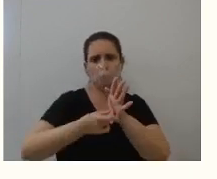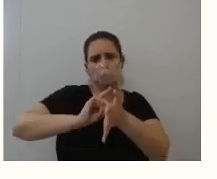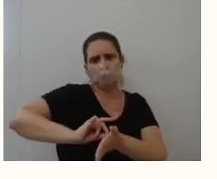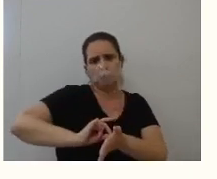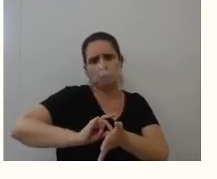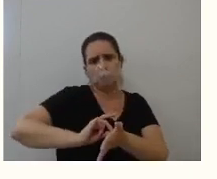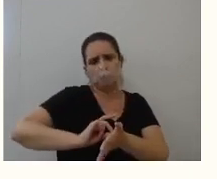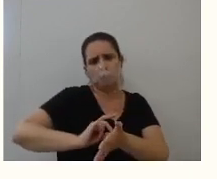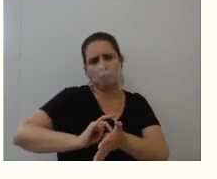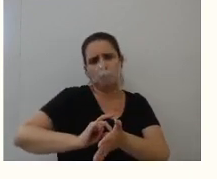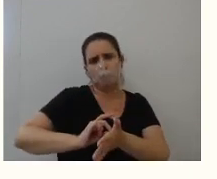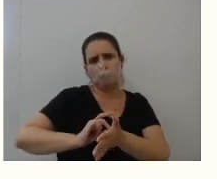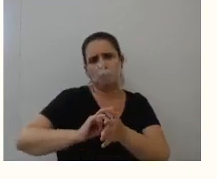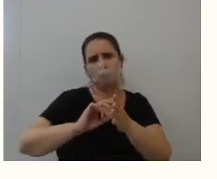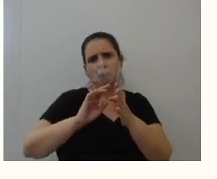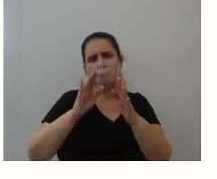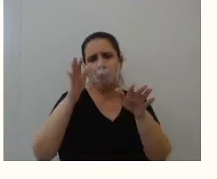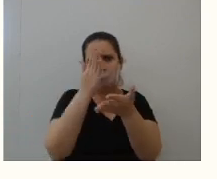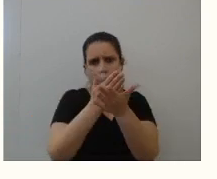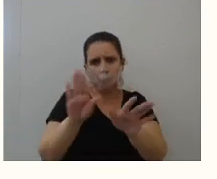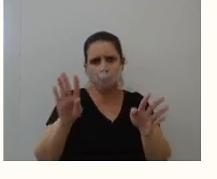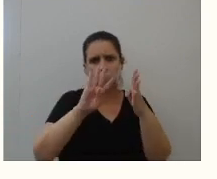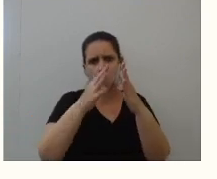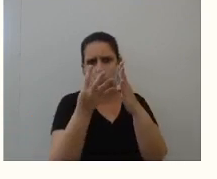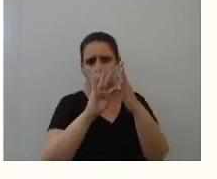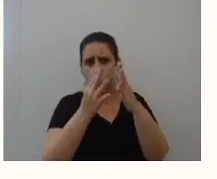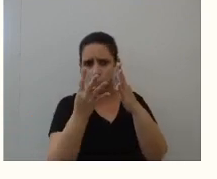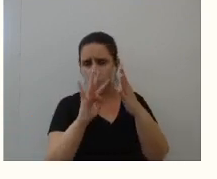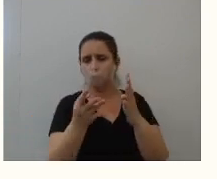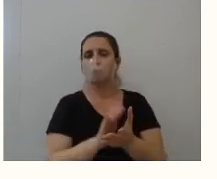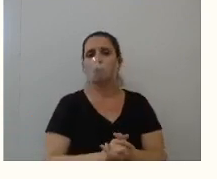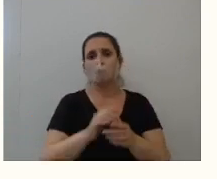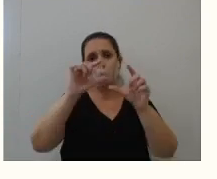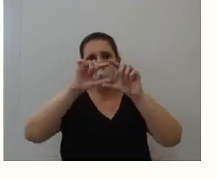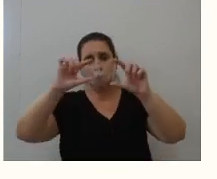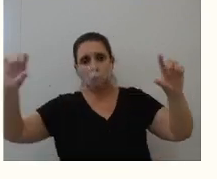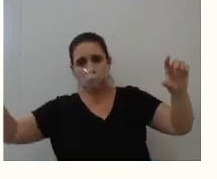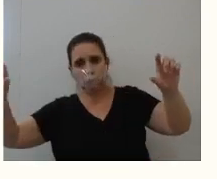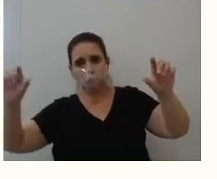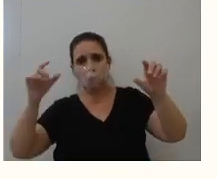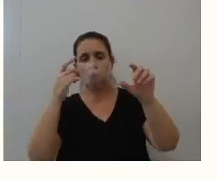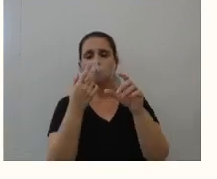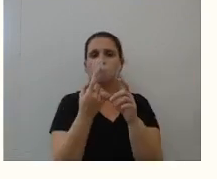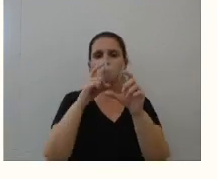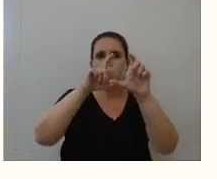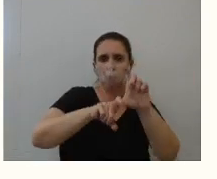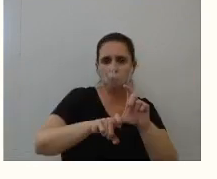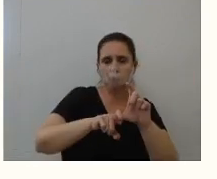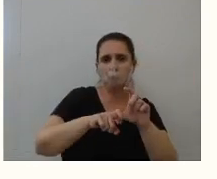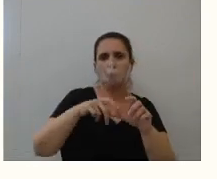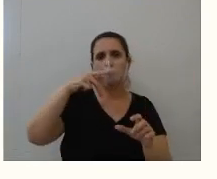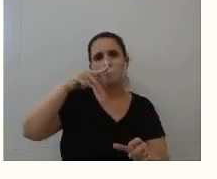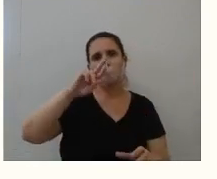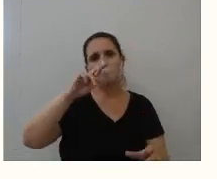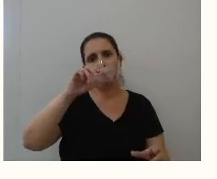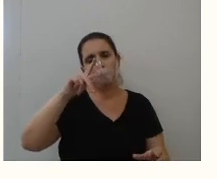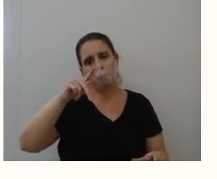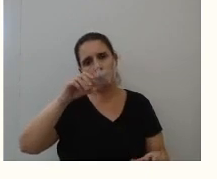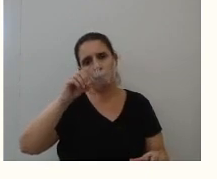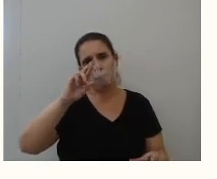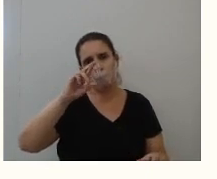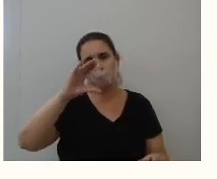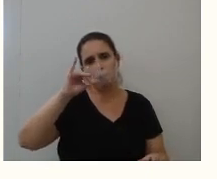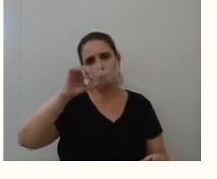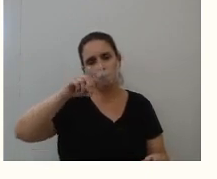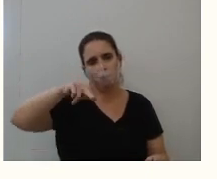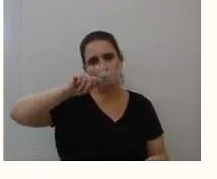cedo sairemos da quarentena. Perceba, uma oração subordinada proporcional.